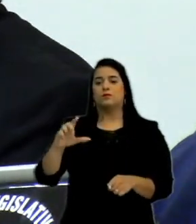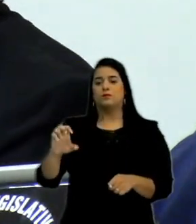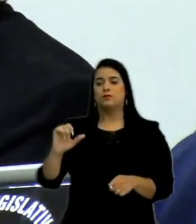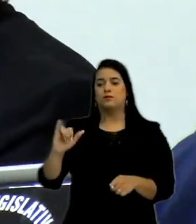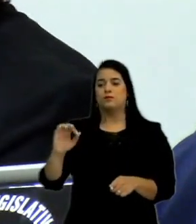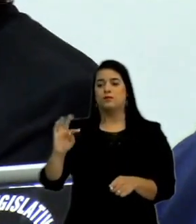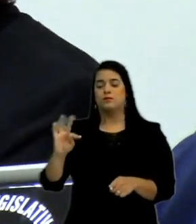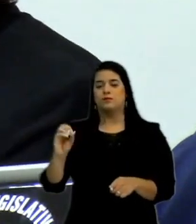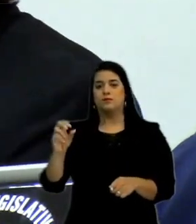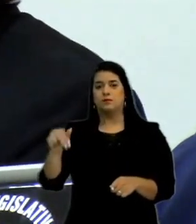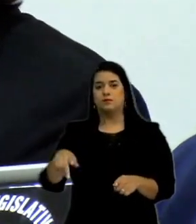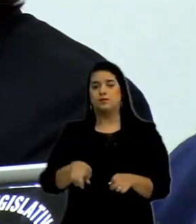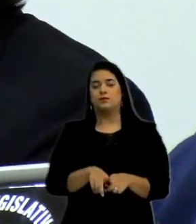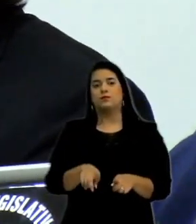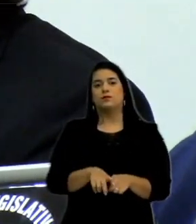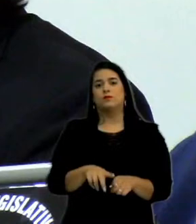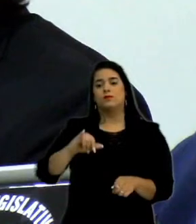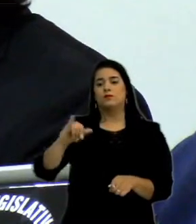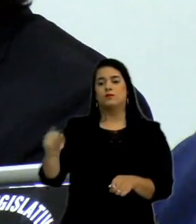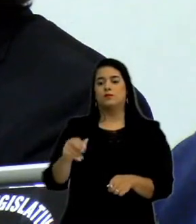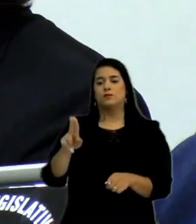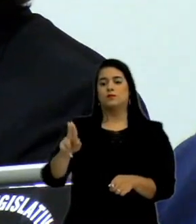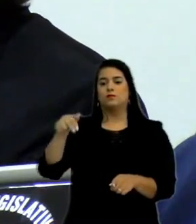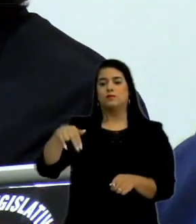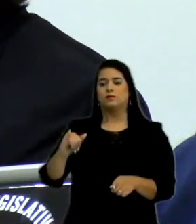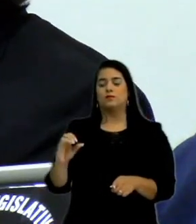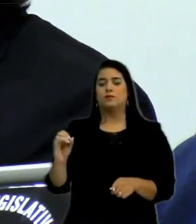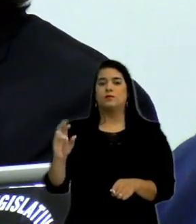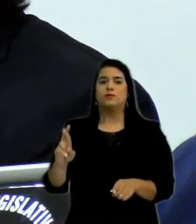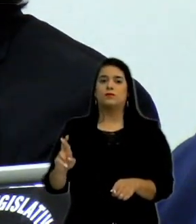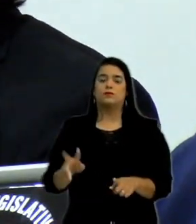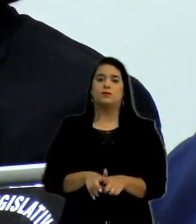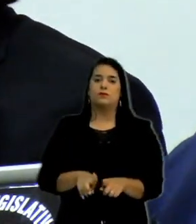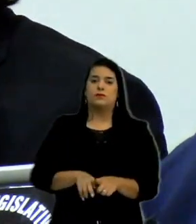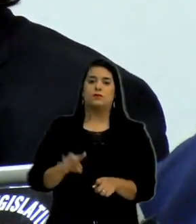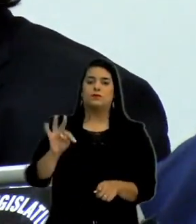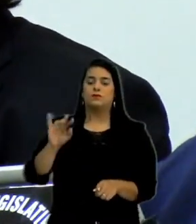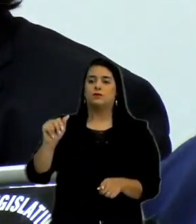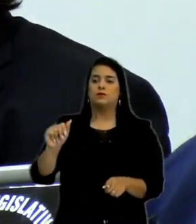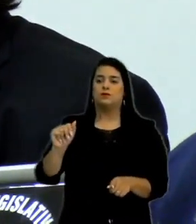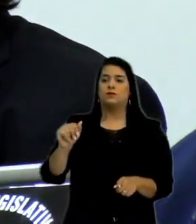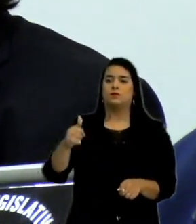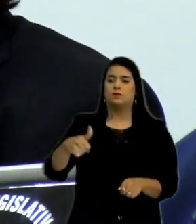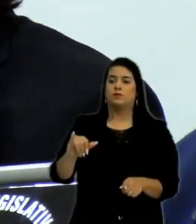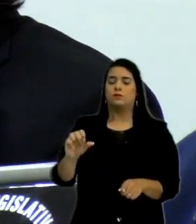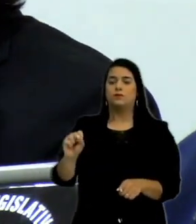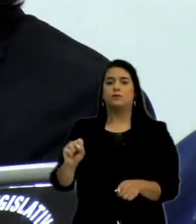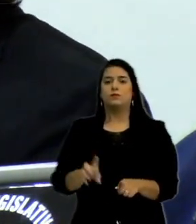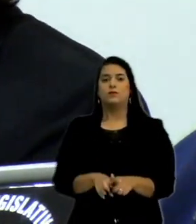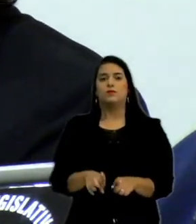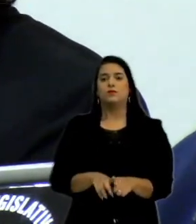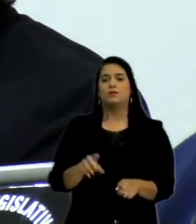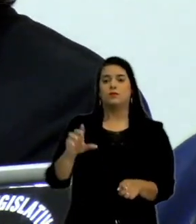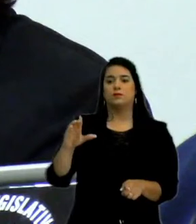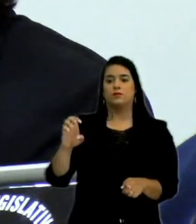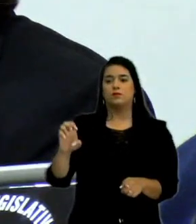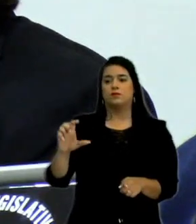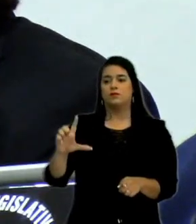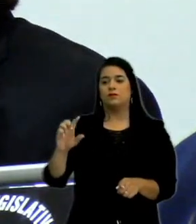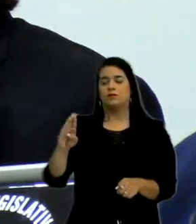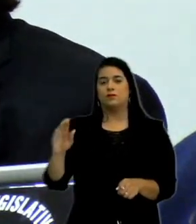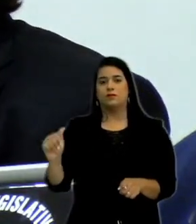Ricardo, maquinista. A Juninho Barros. A Thaís Silva. A Elba Valença. E